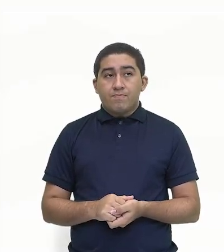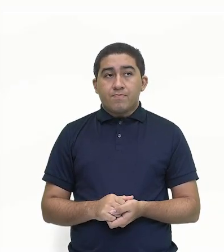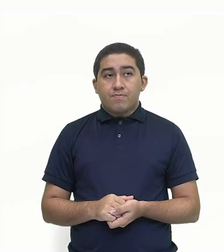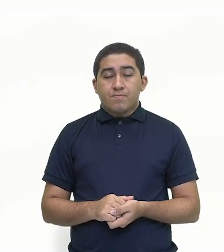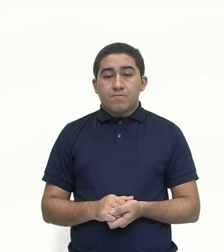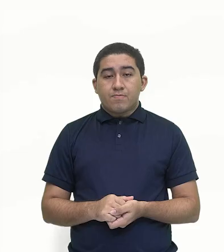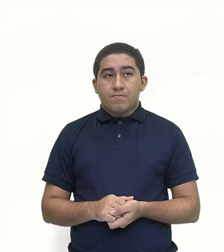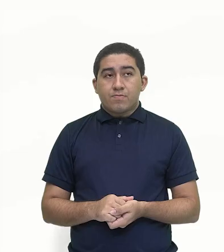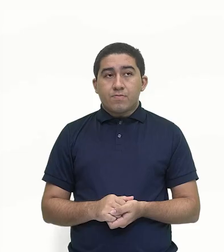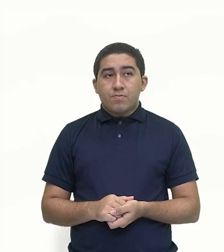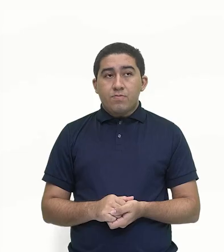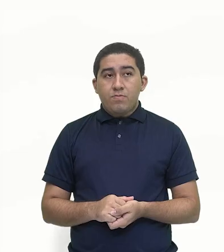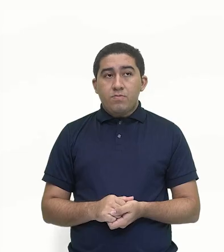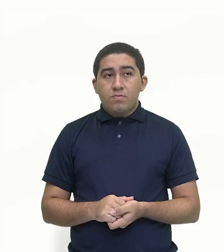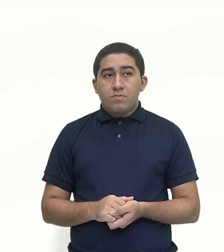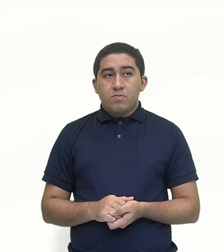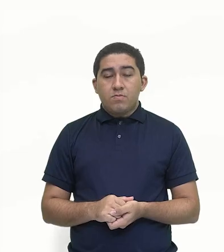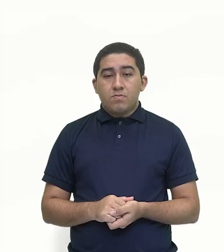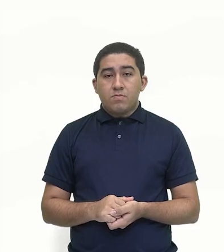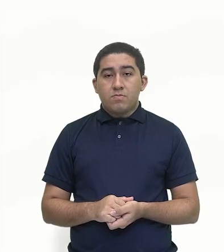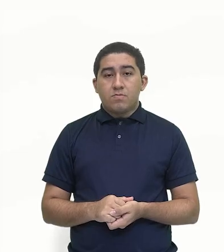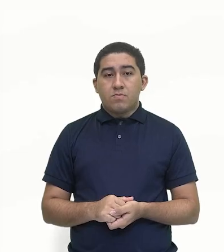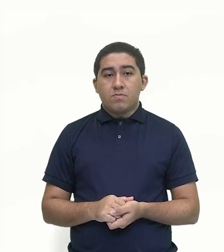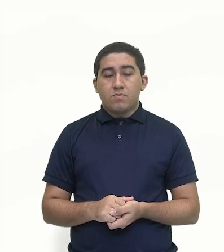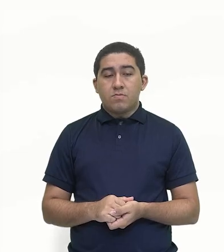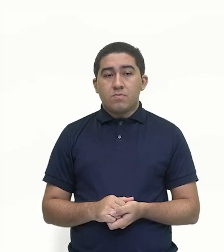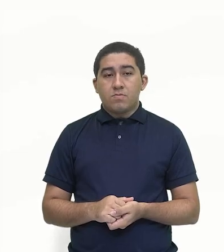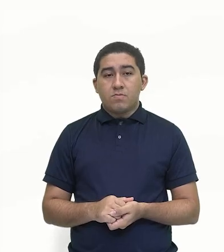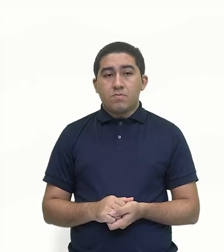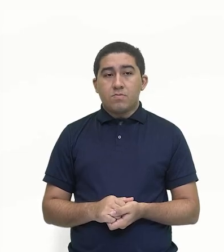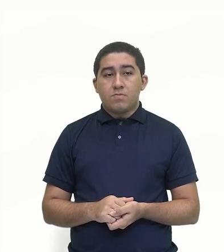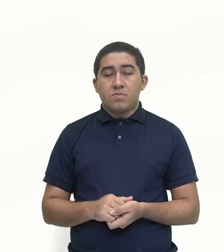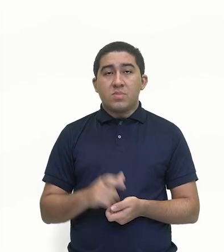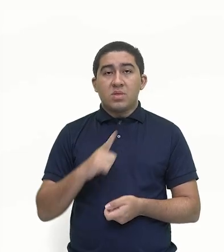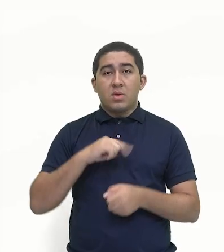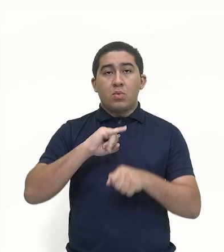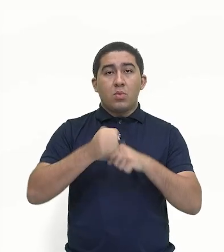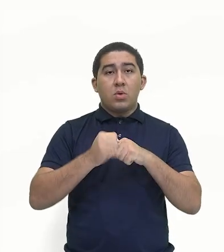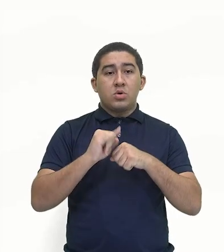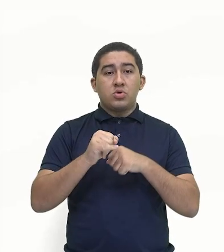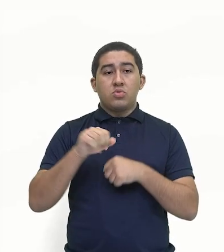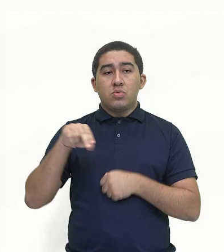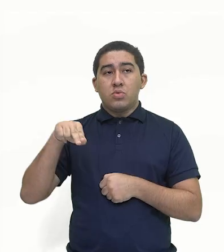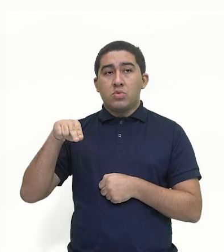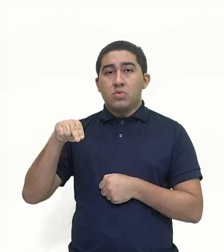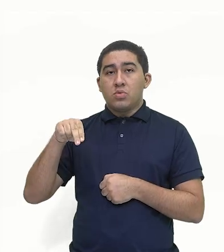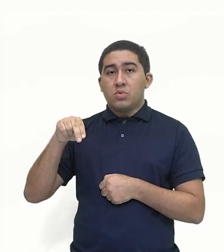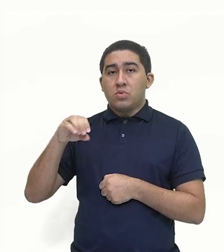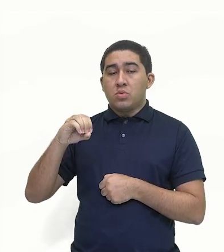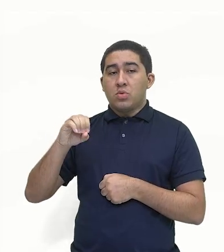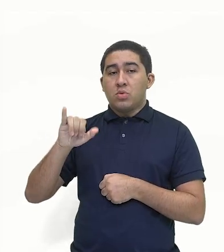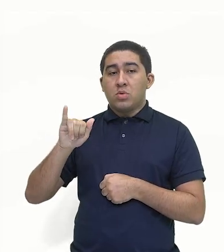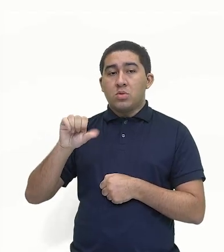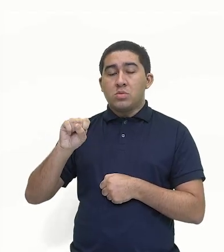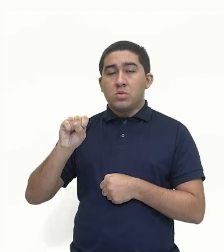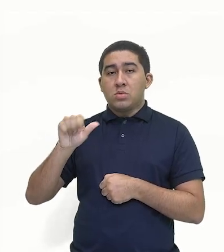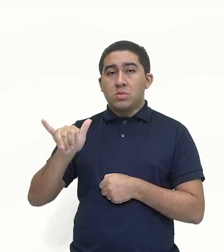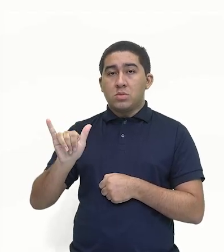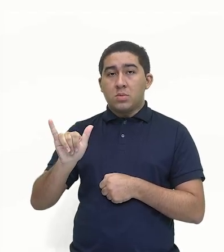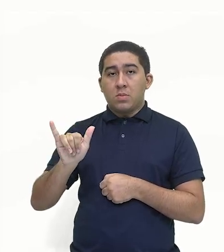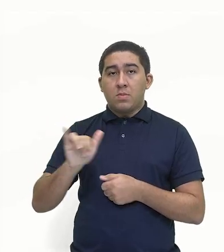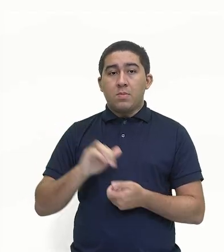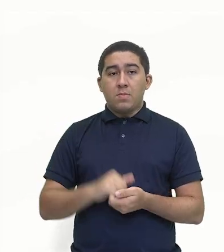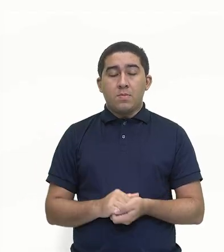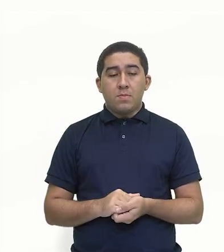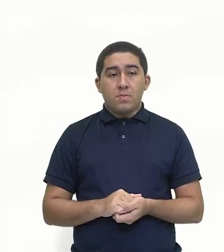nós temos aqui, por exemplo, o adjetivo noisy. Repete comigo,